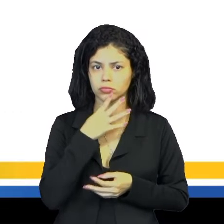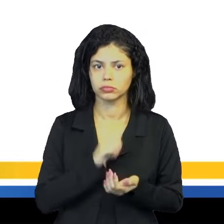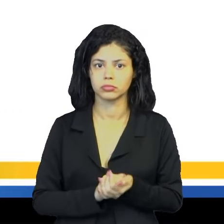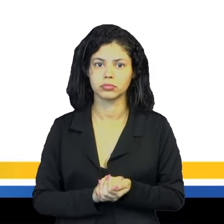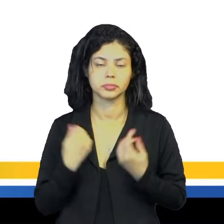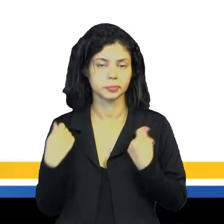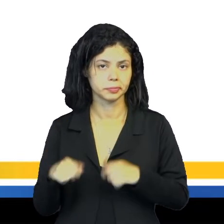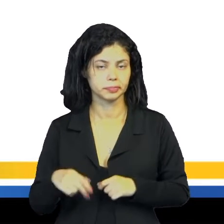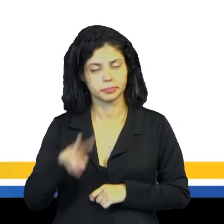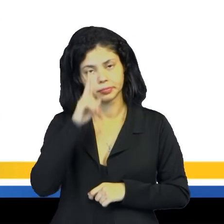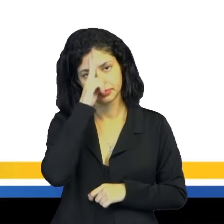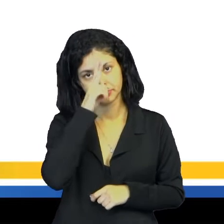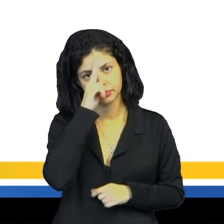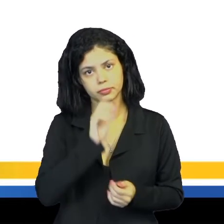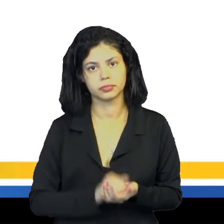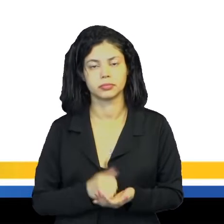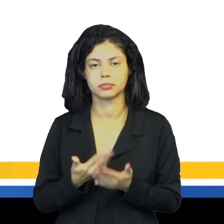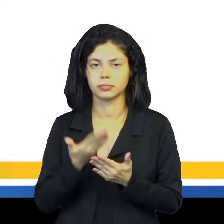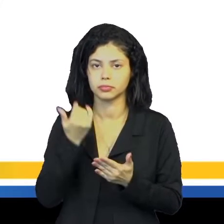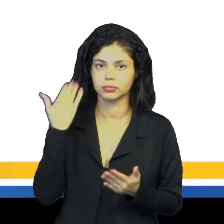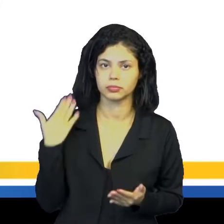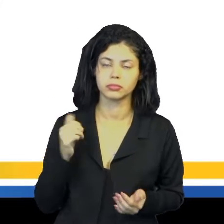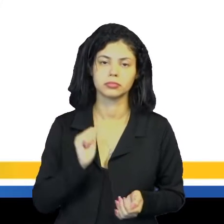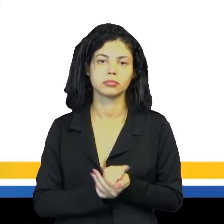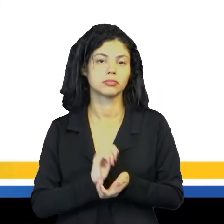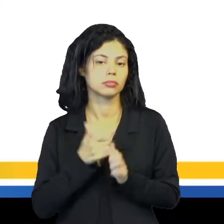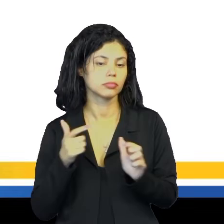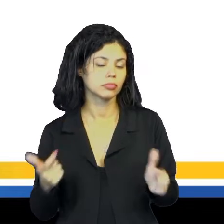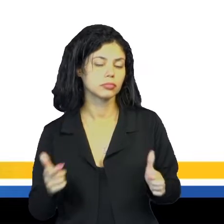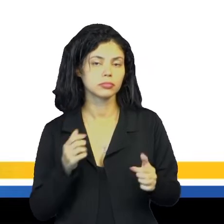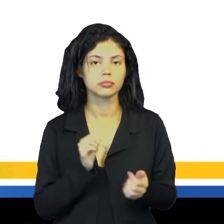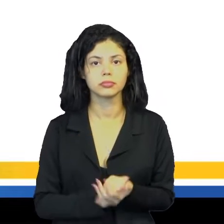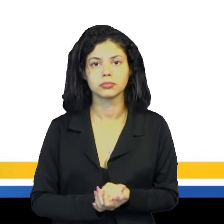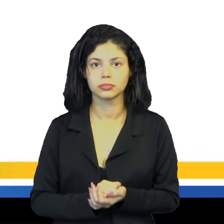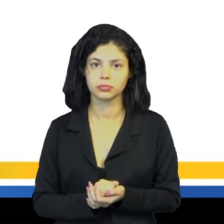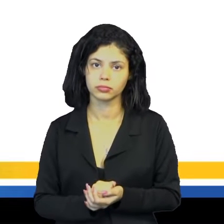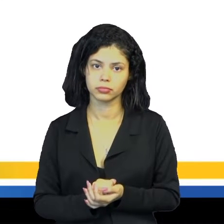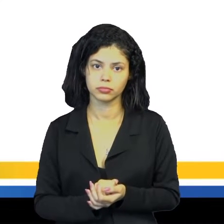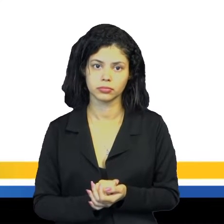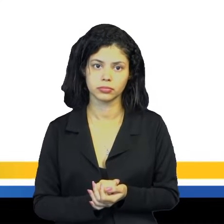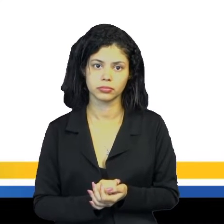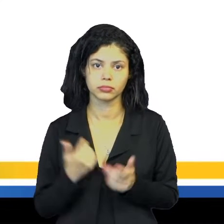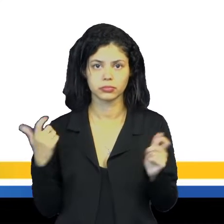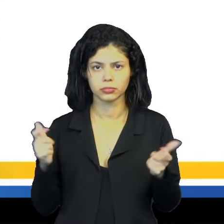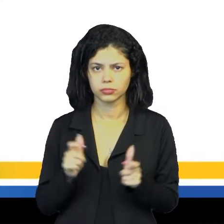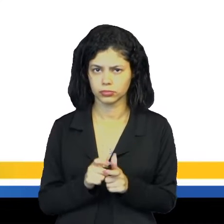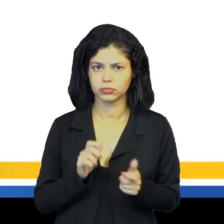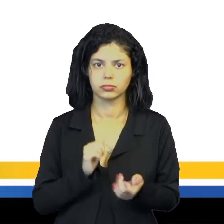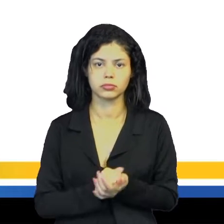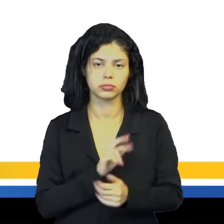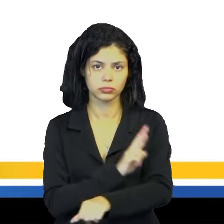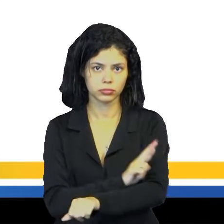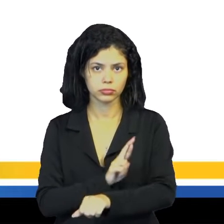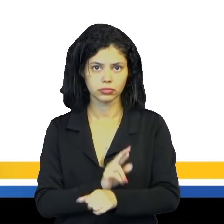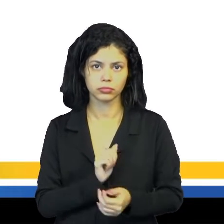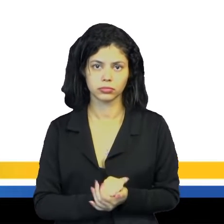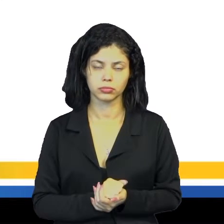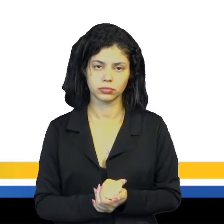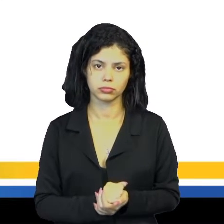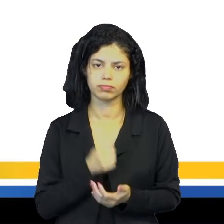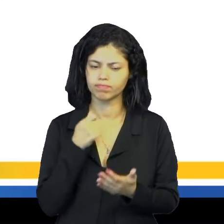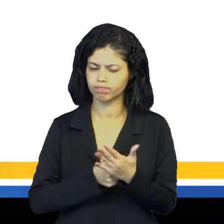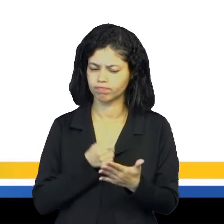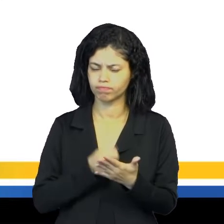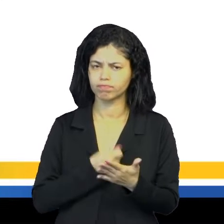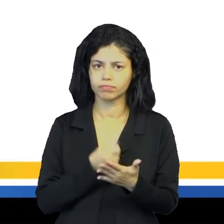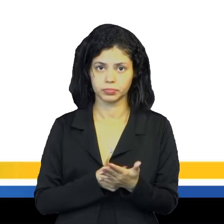É preciso lembrar que no antigo regime, a maioria, né, as minorias religiosas, elas eram